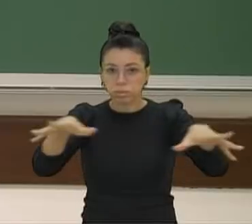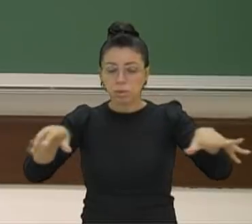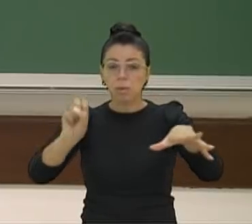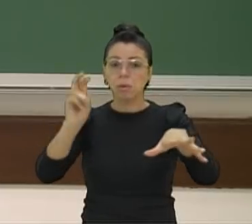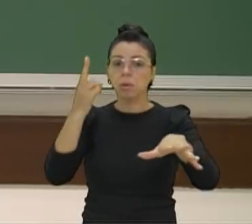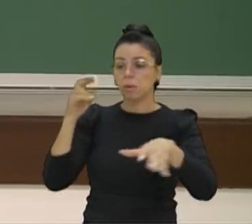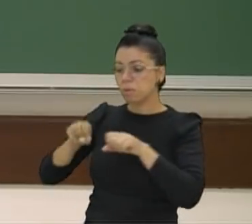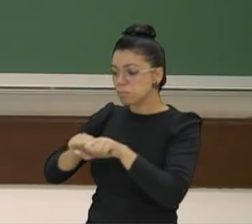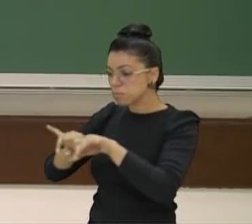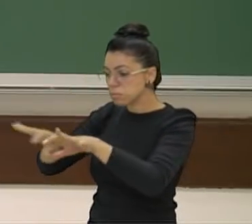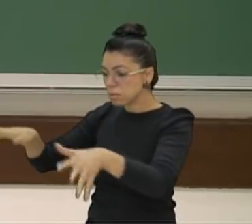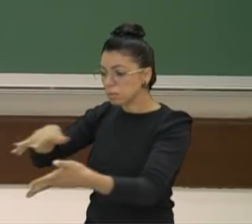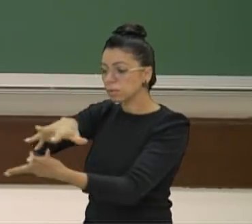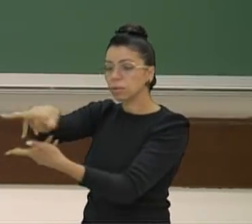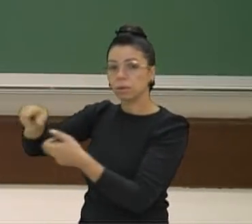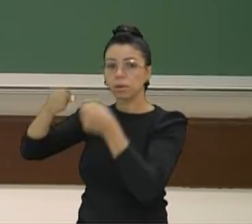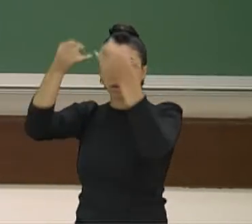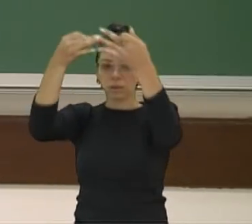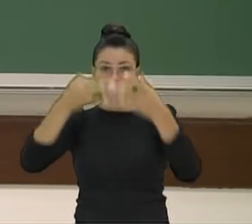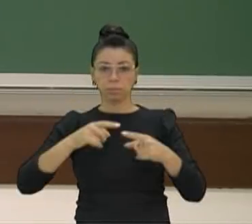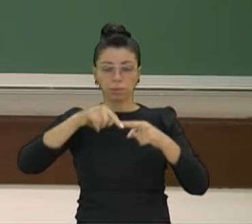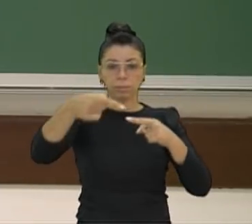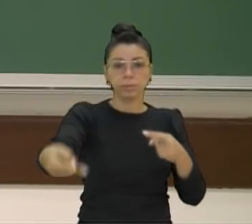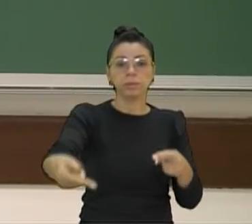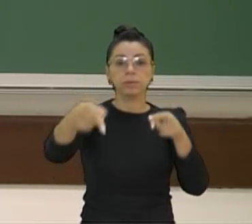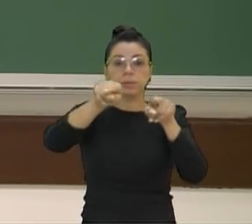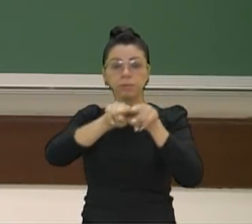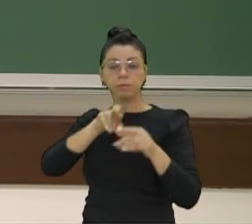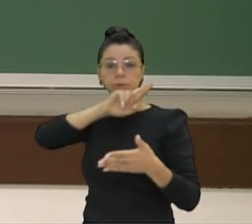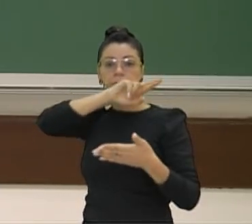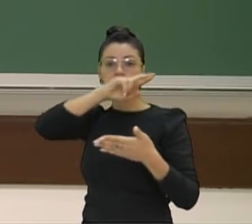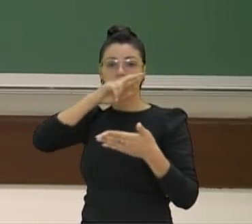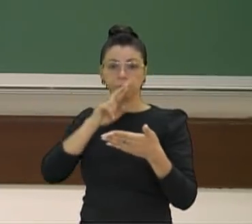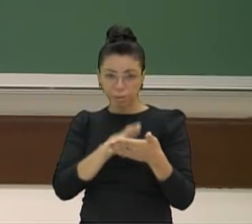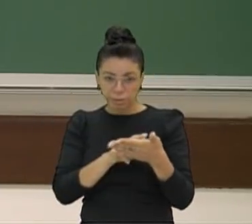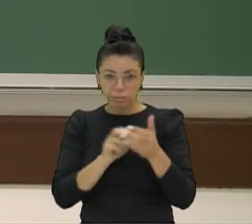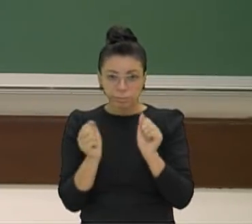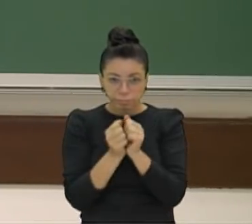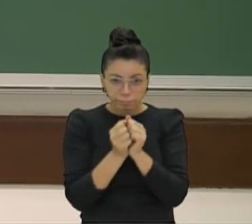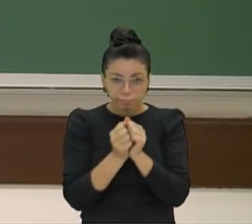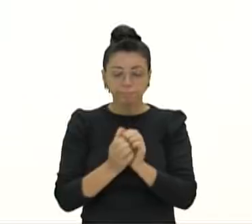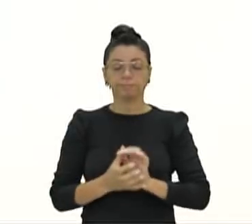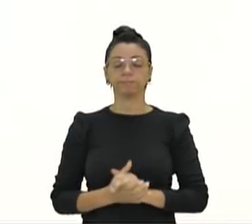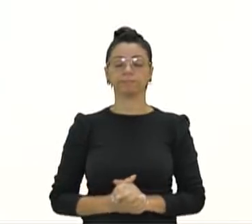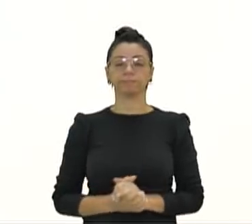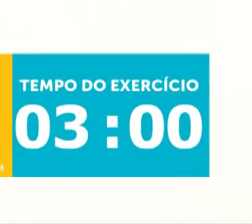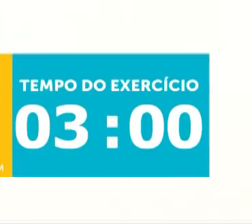pandemia? Explica aí e eu já volto para a gente fazer essa correção juntos aqui.